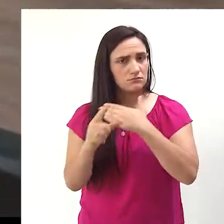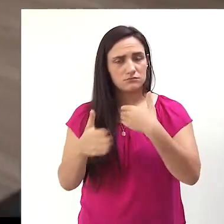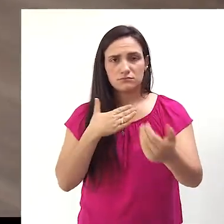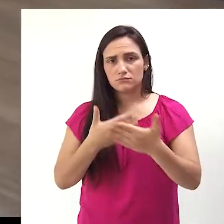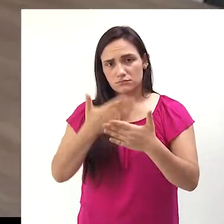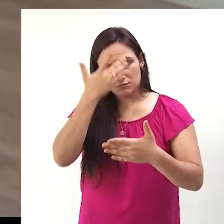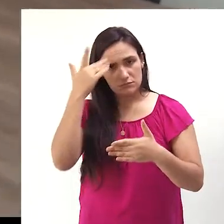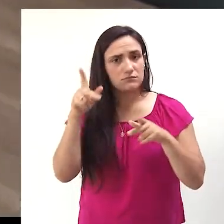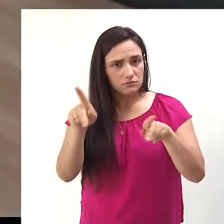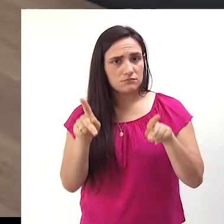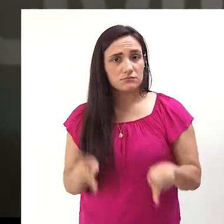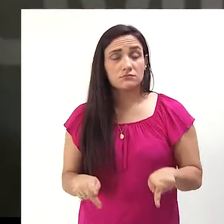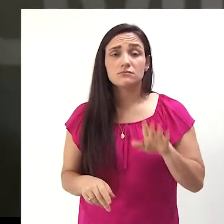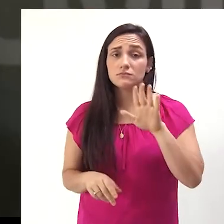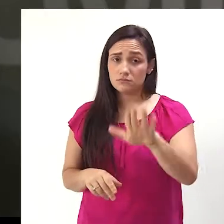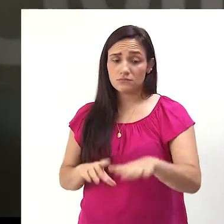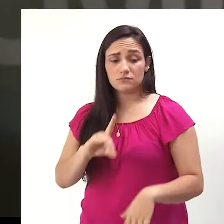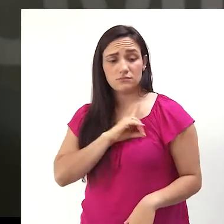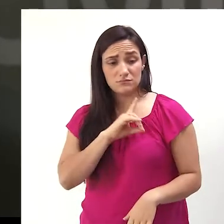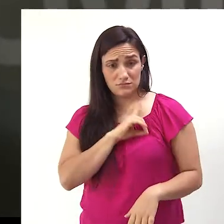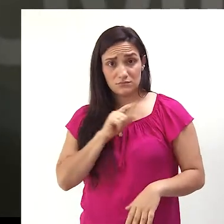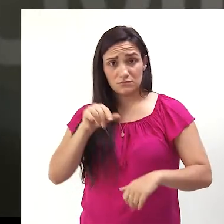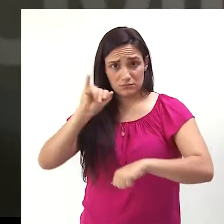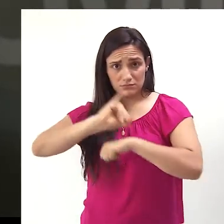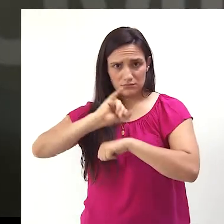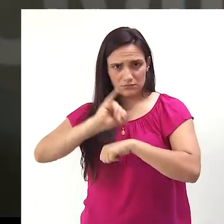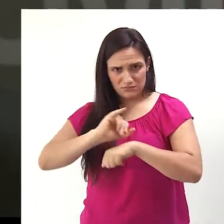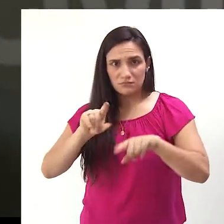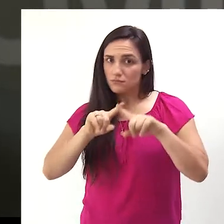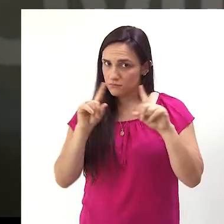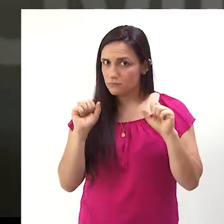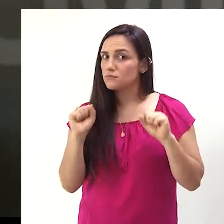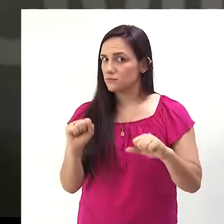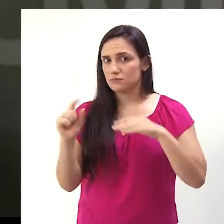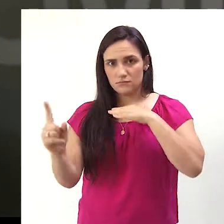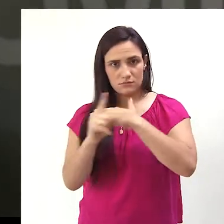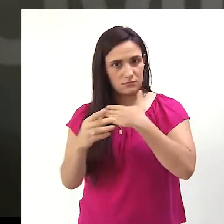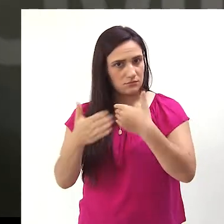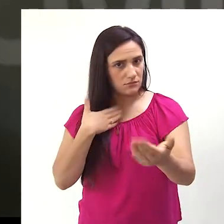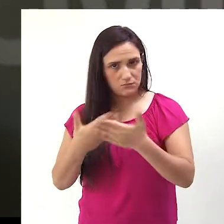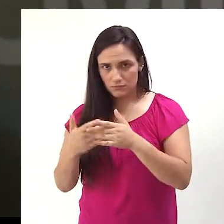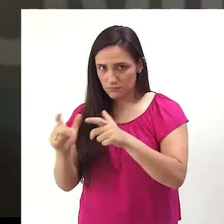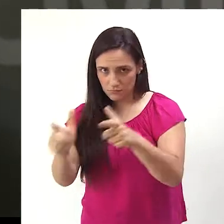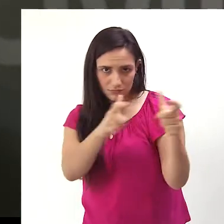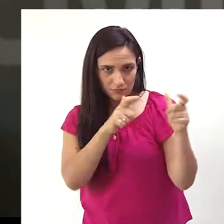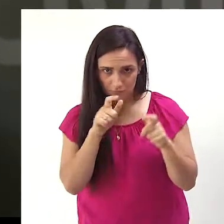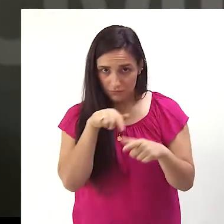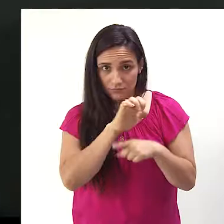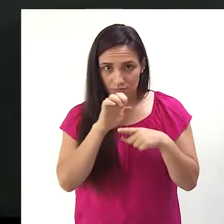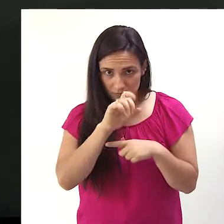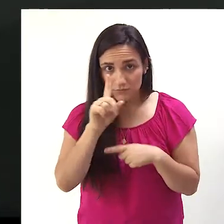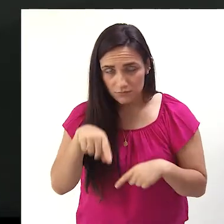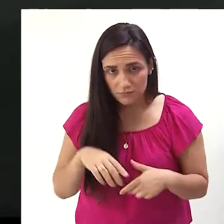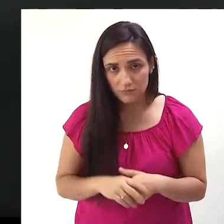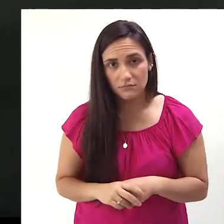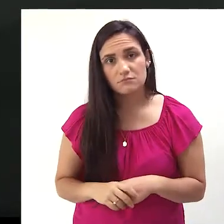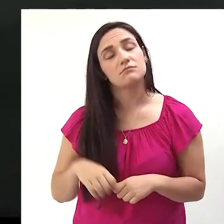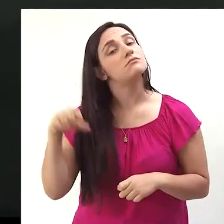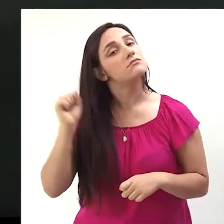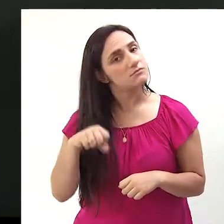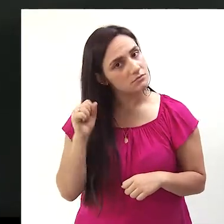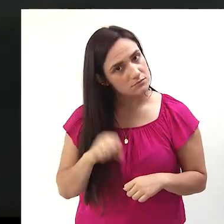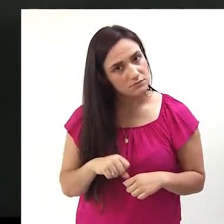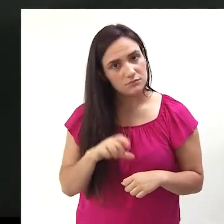atender toda a população. E, doutor, apesar da delegacia ficar na capital, ela atende todo o estado, né? O interior. Sim,